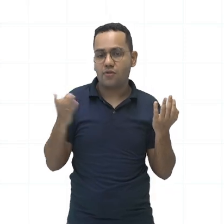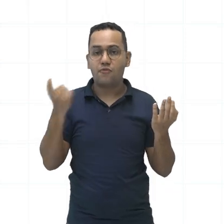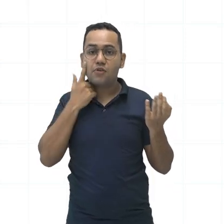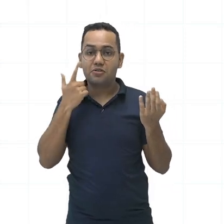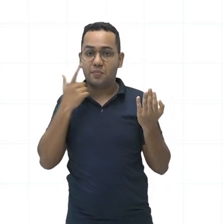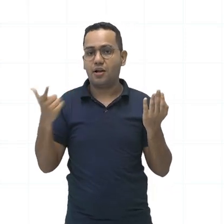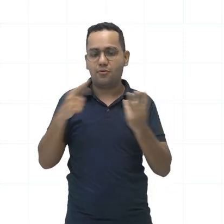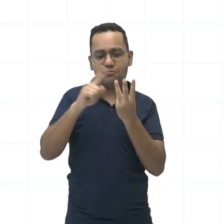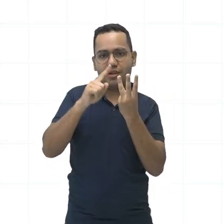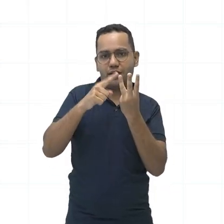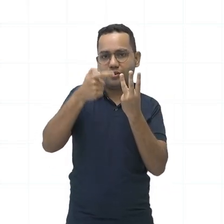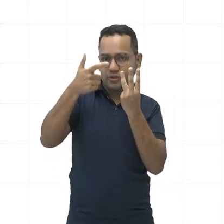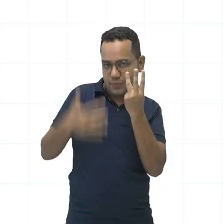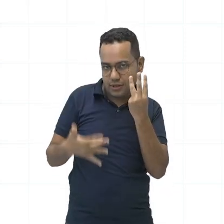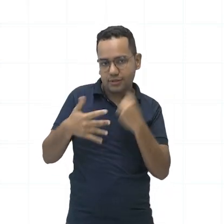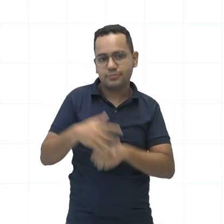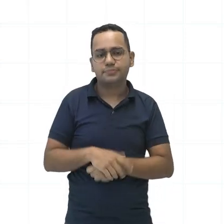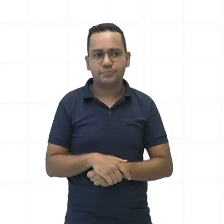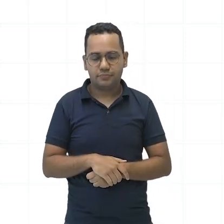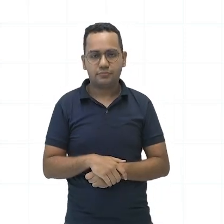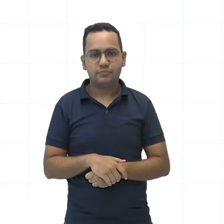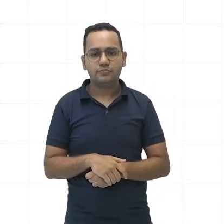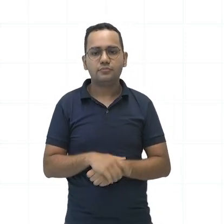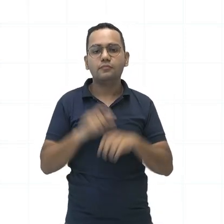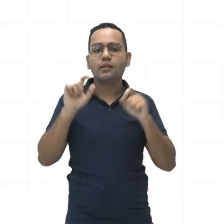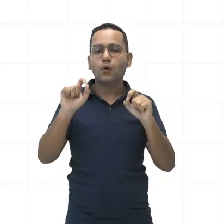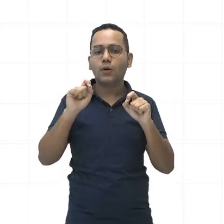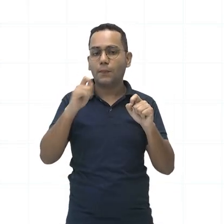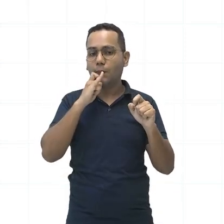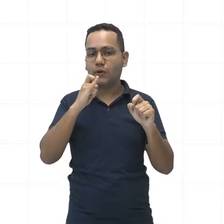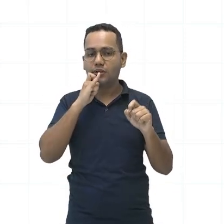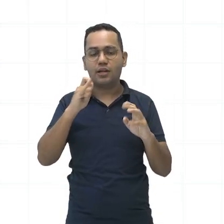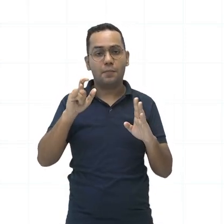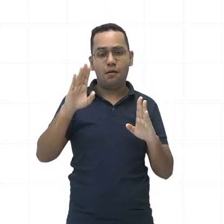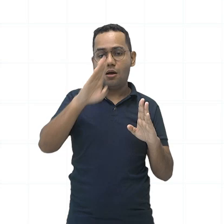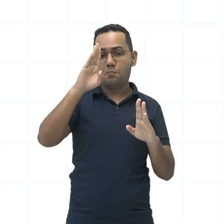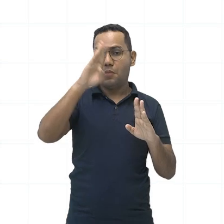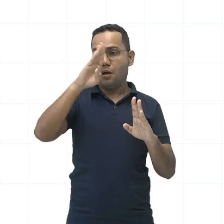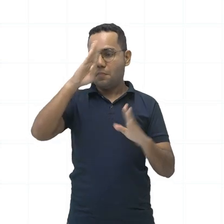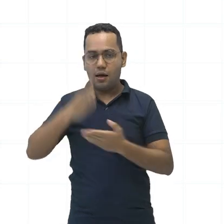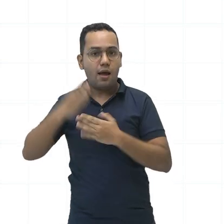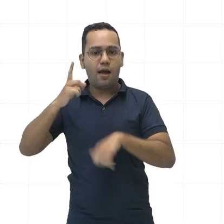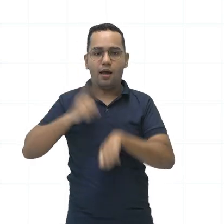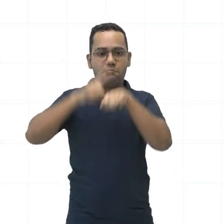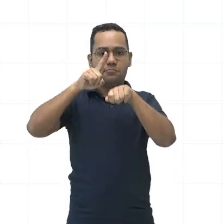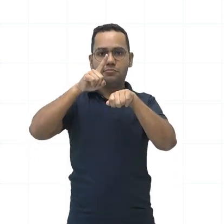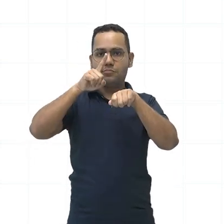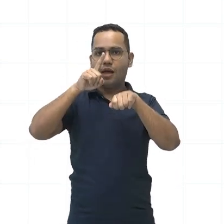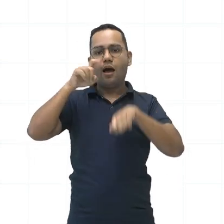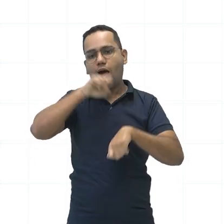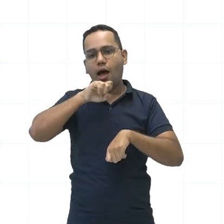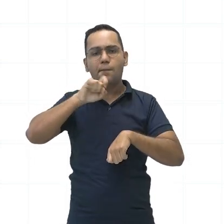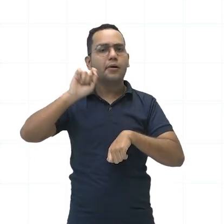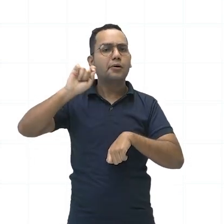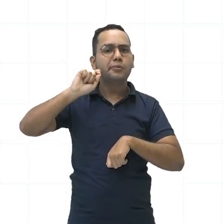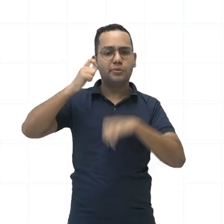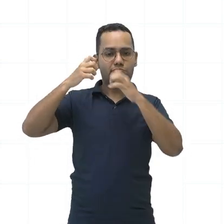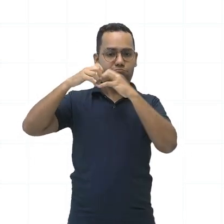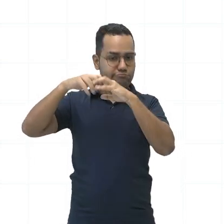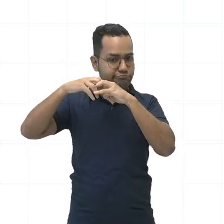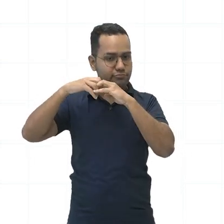agora. Desmaio é a perda súbita, temporária e repentina da